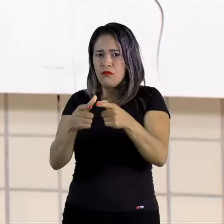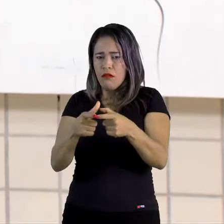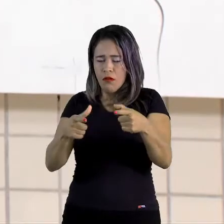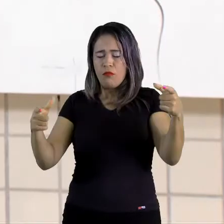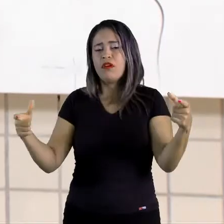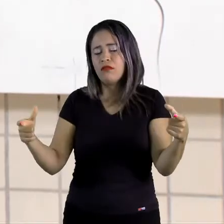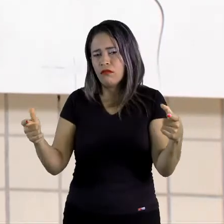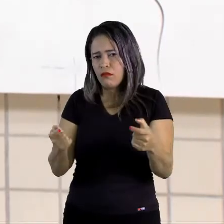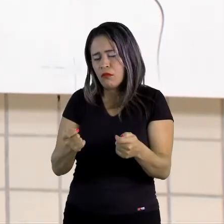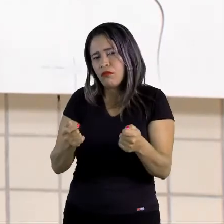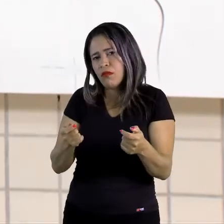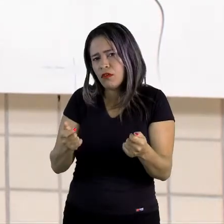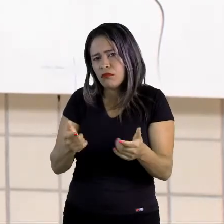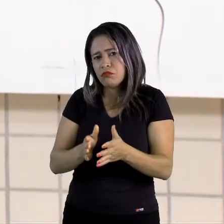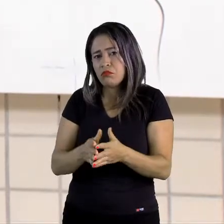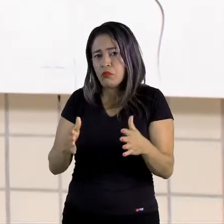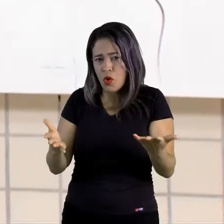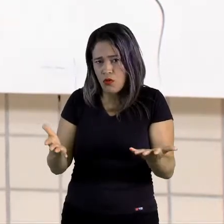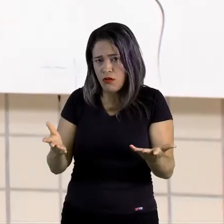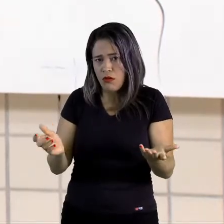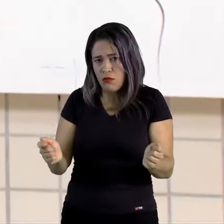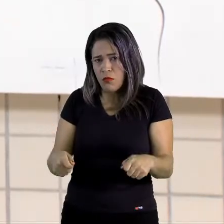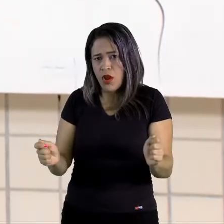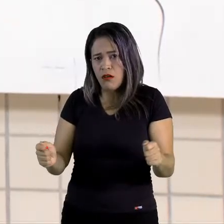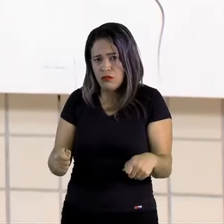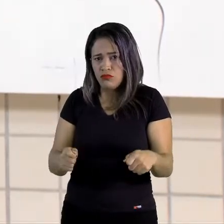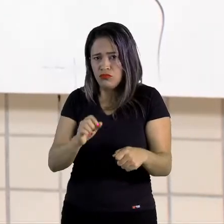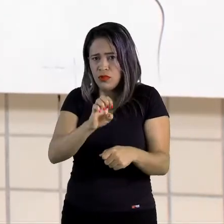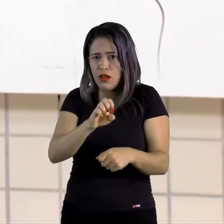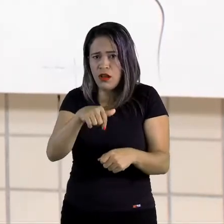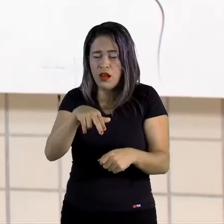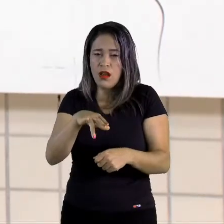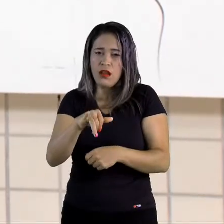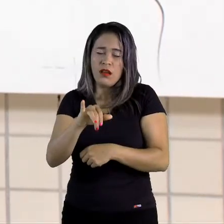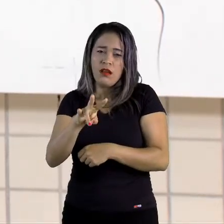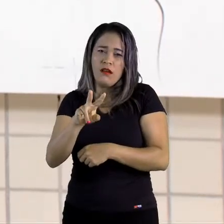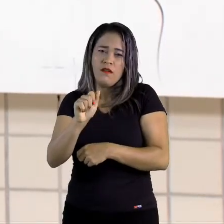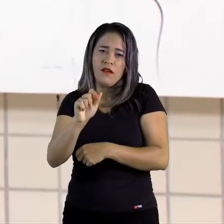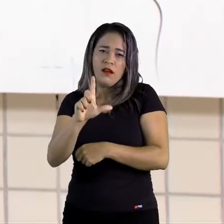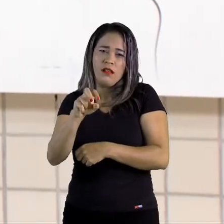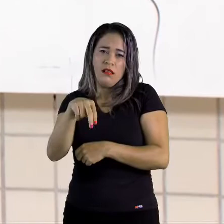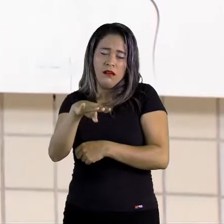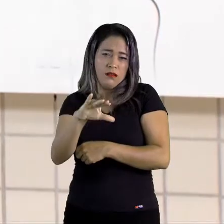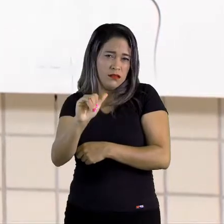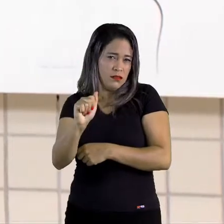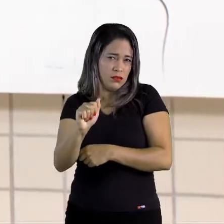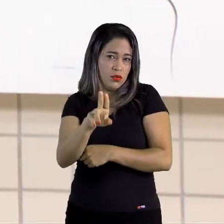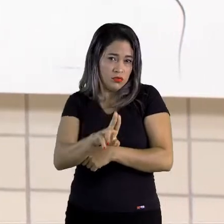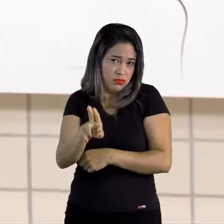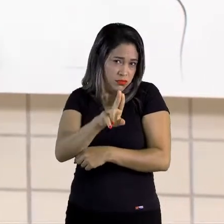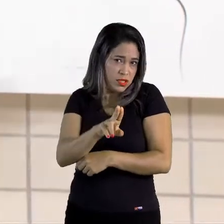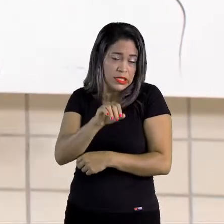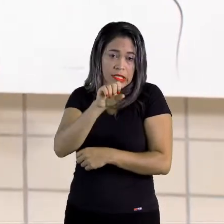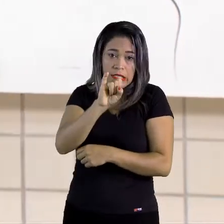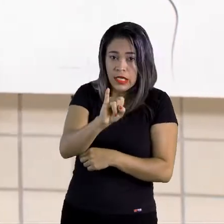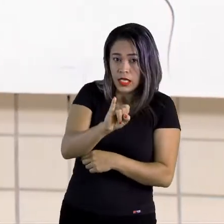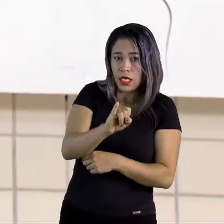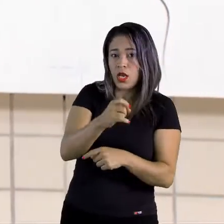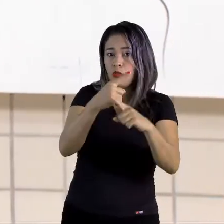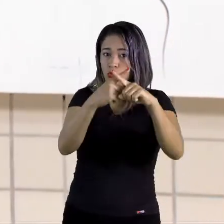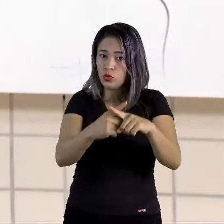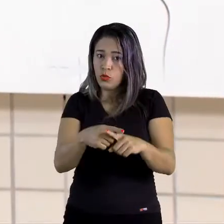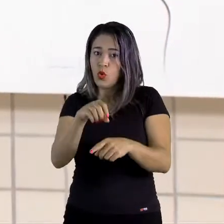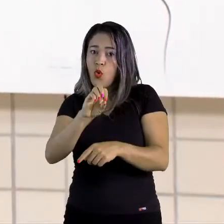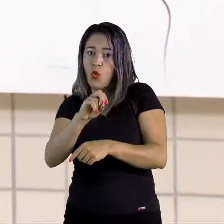ela um pouquinho, porém, você também utilizou a equivalência. É isso que eu quero que você entenda. Se eu multiplico ou se